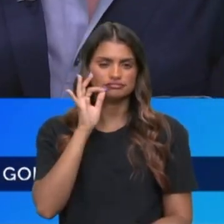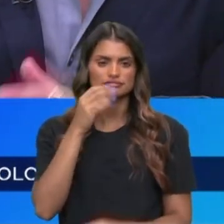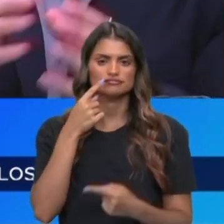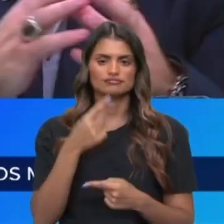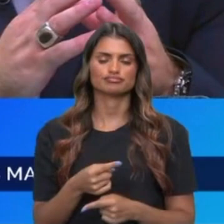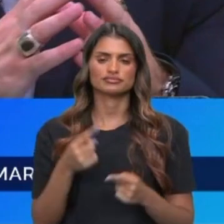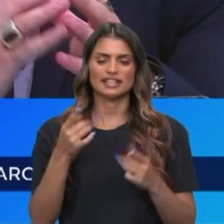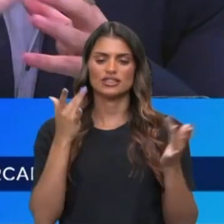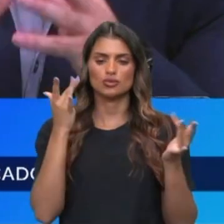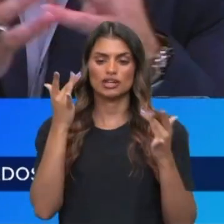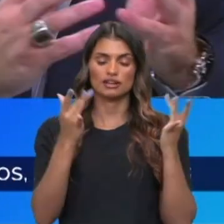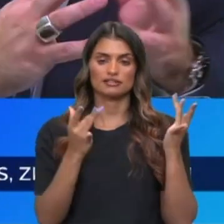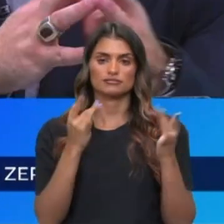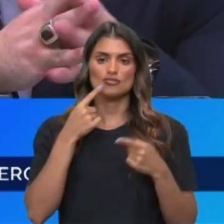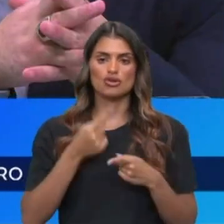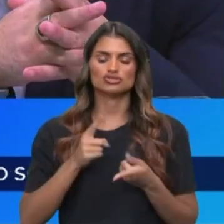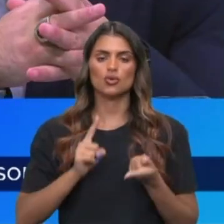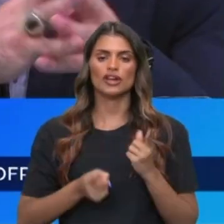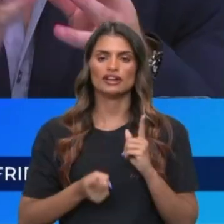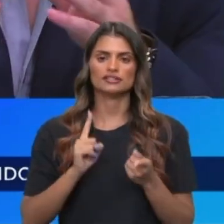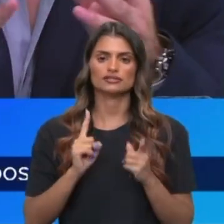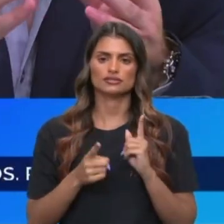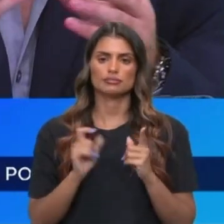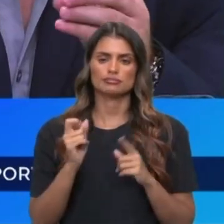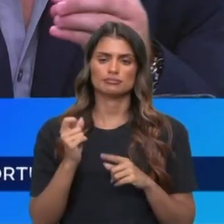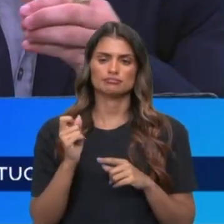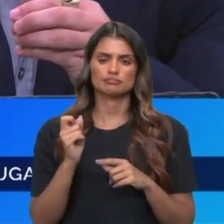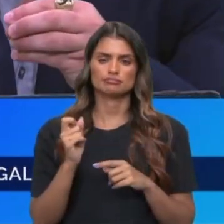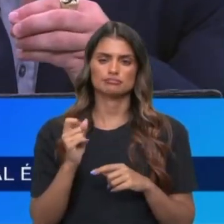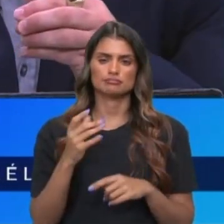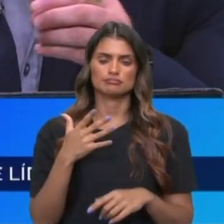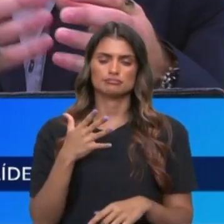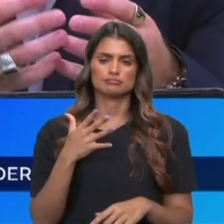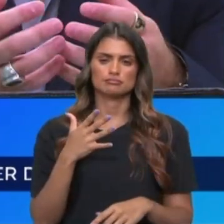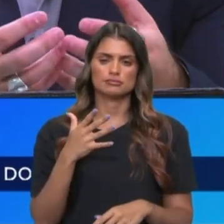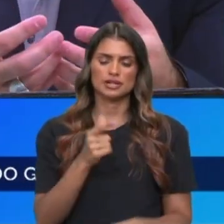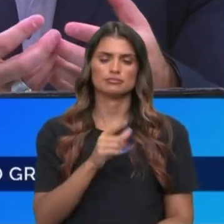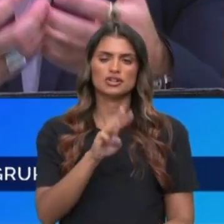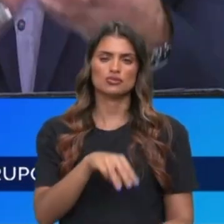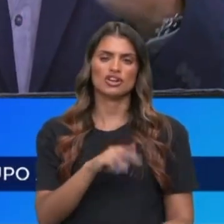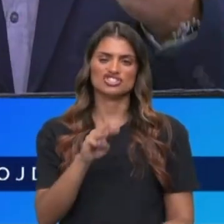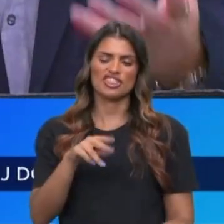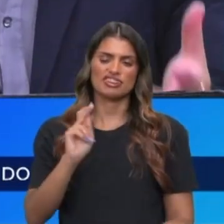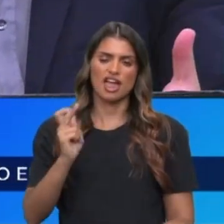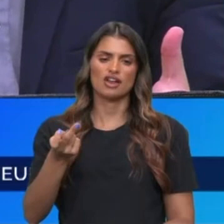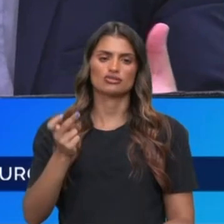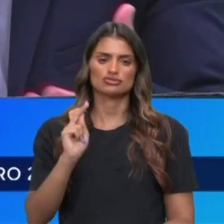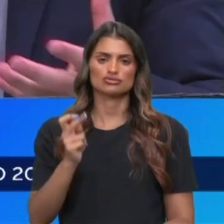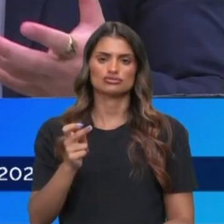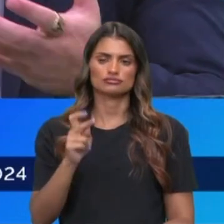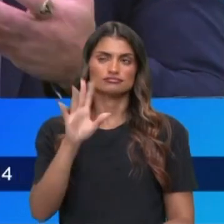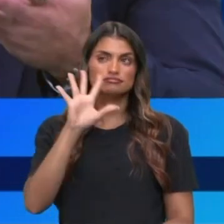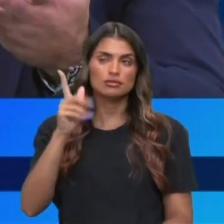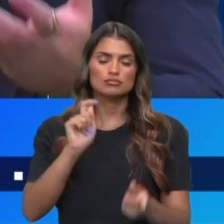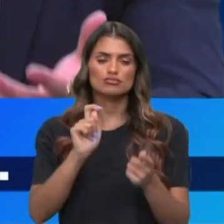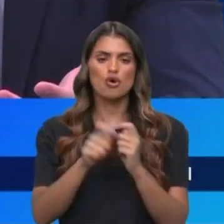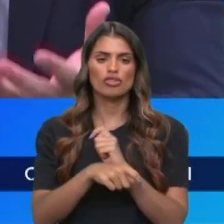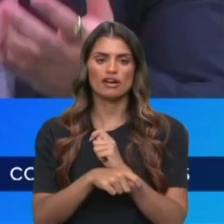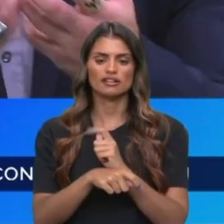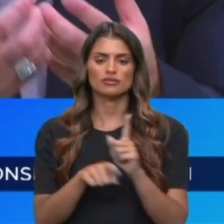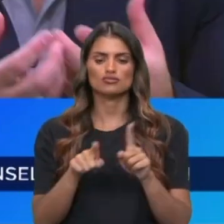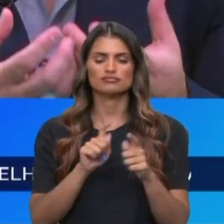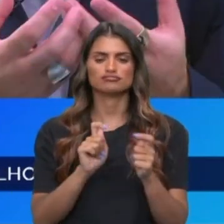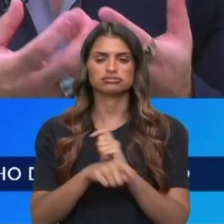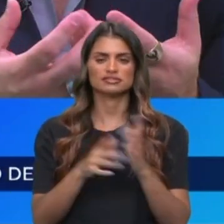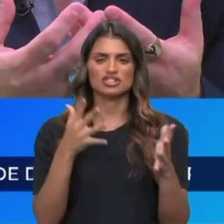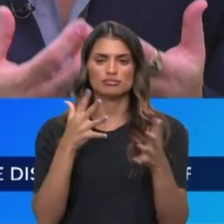Big Bang que, passados os primeiros milhar de milhões de anos, o universo transforma-se, torna-se transparente.